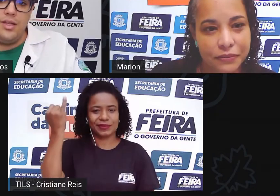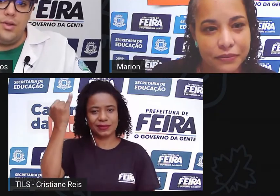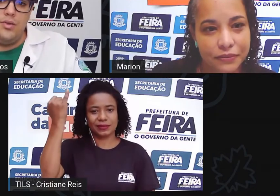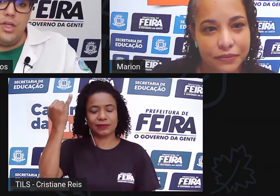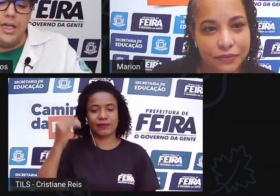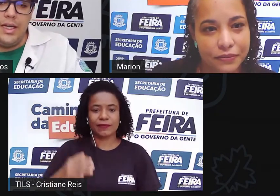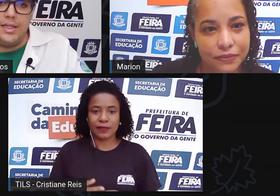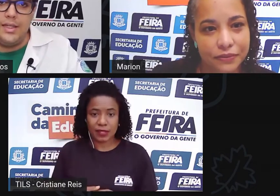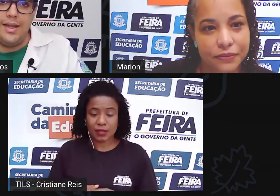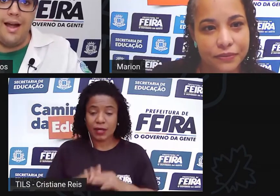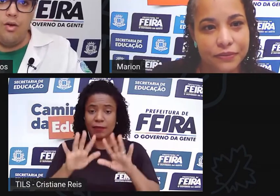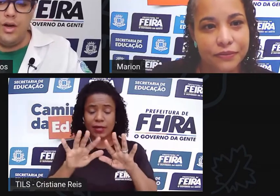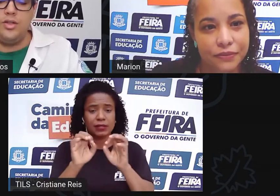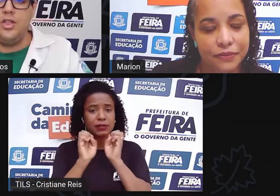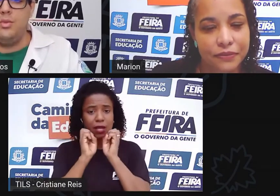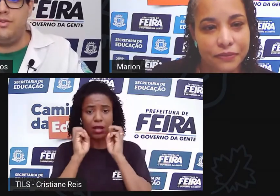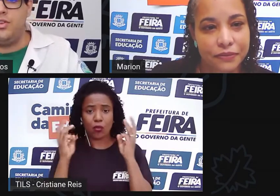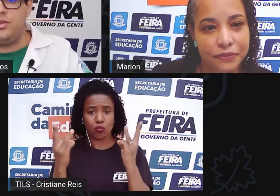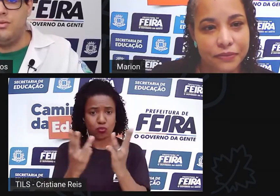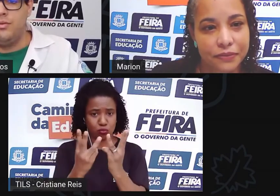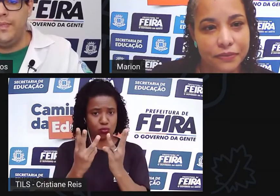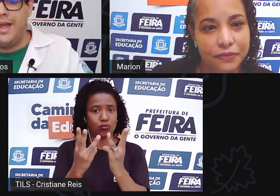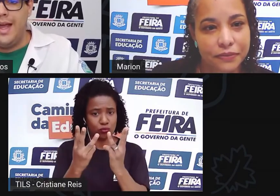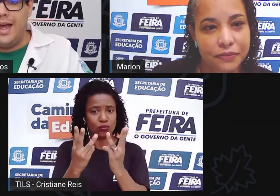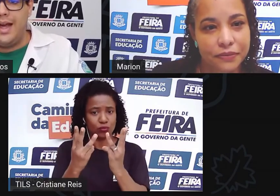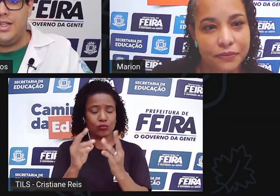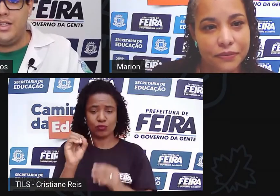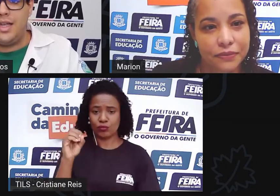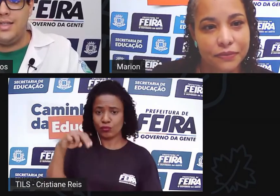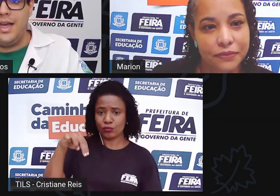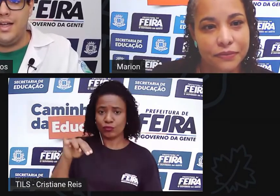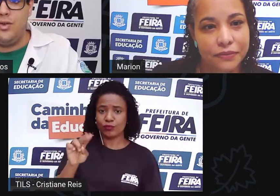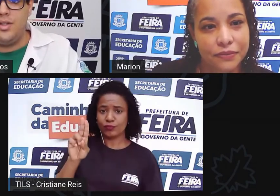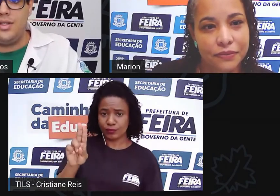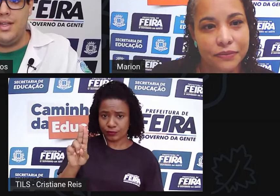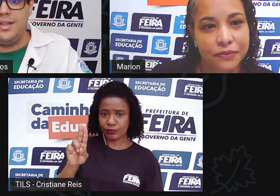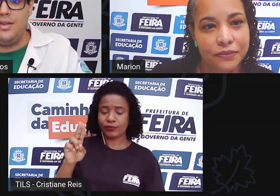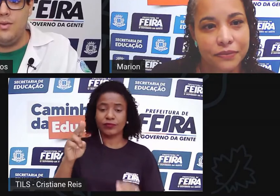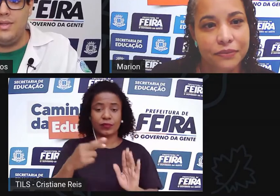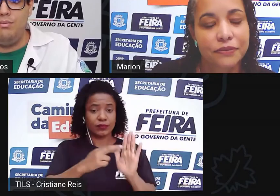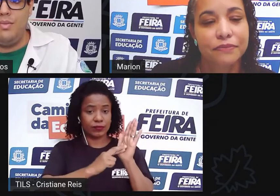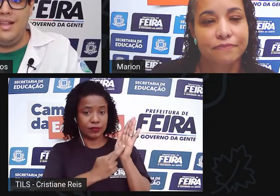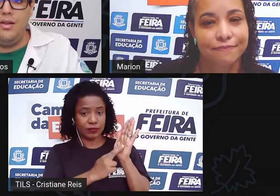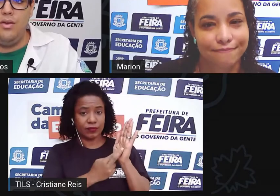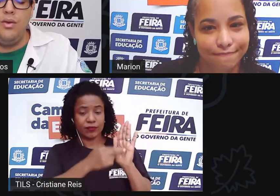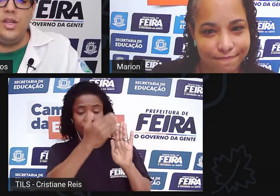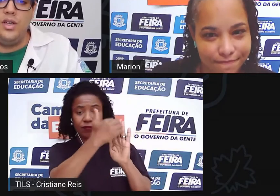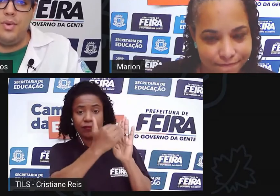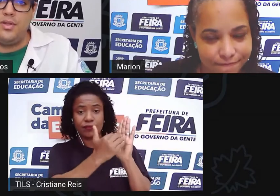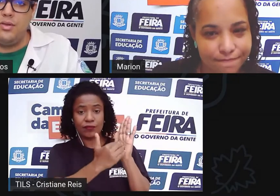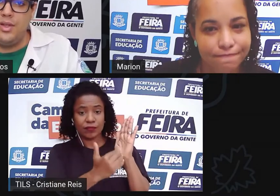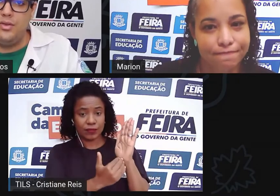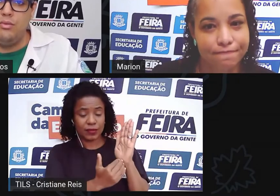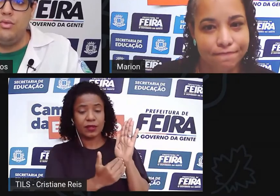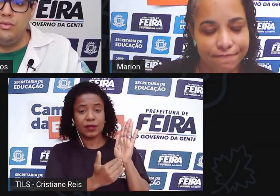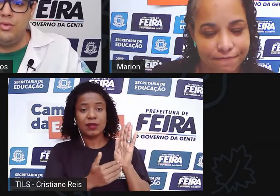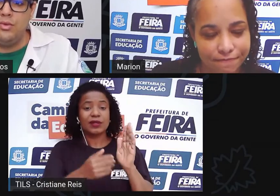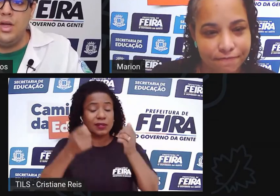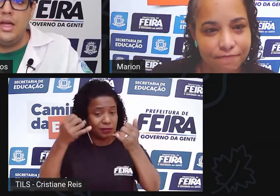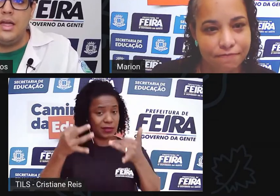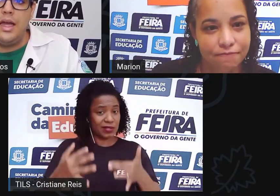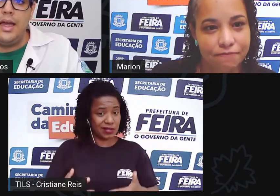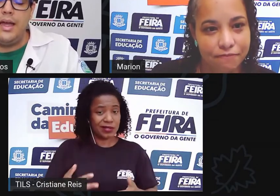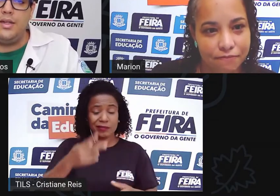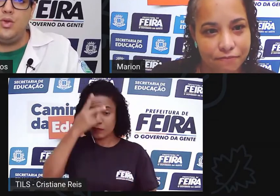relatório das Nações Unidas, agora de 2021, a gente tem cerca de 811 milhões de pessoas no